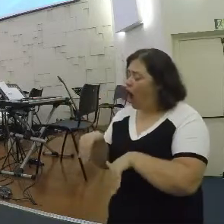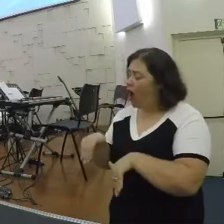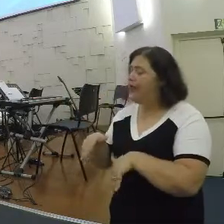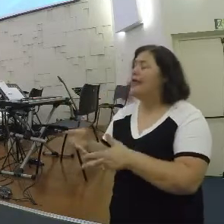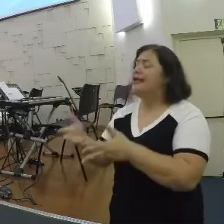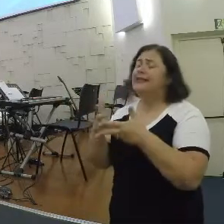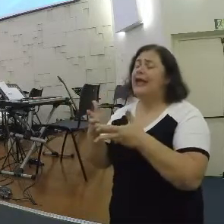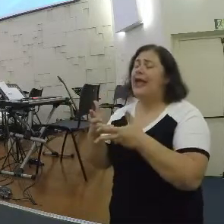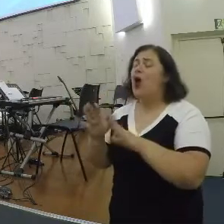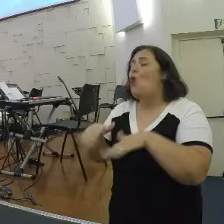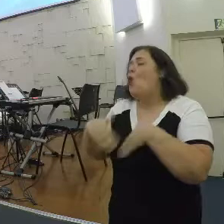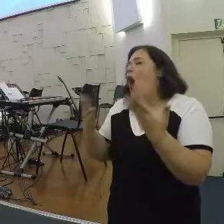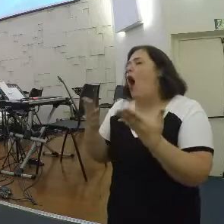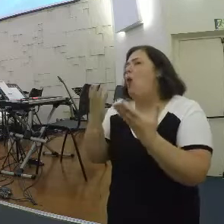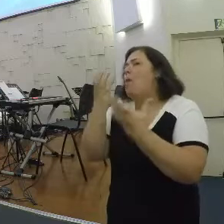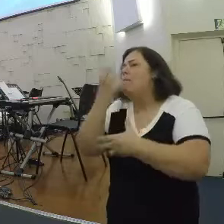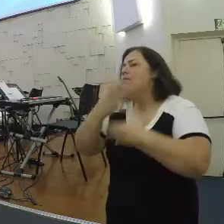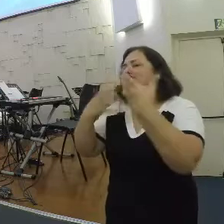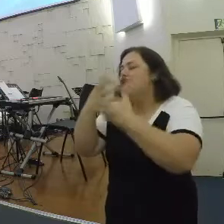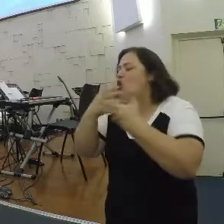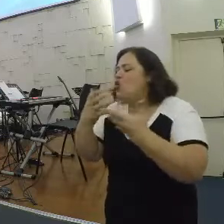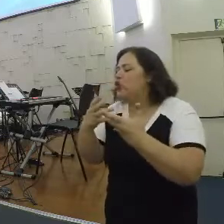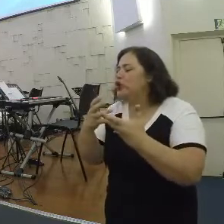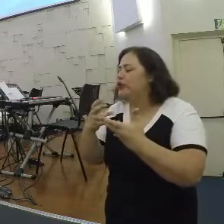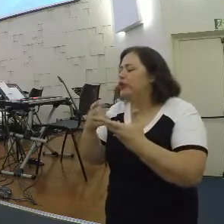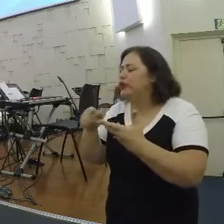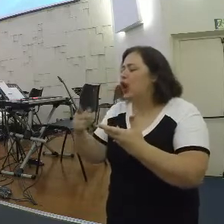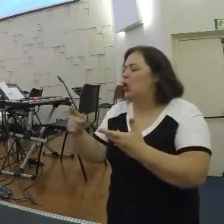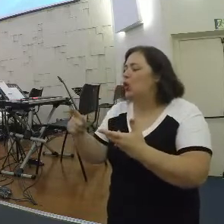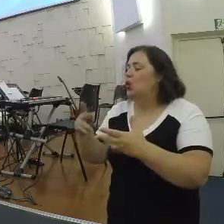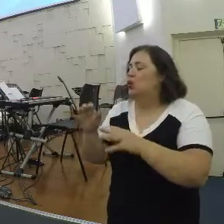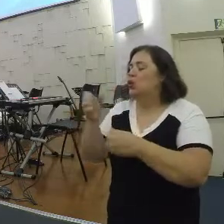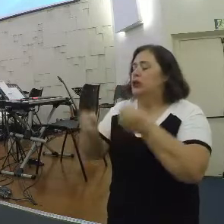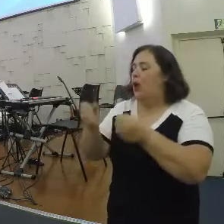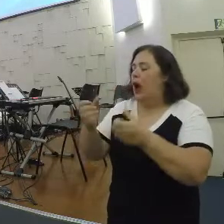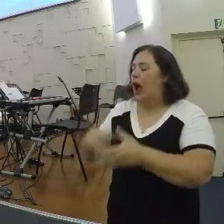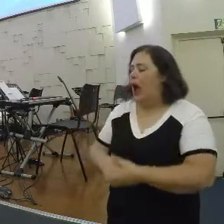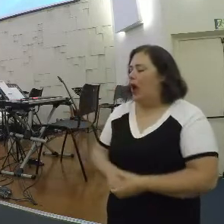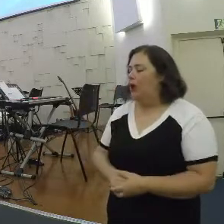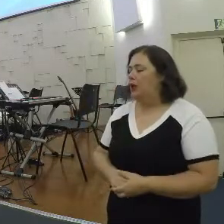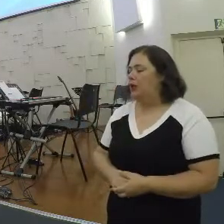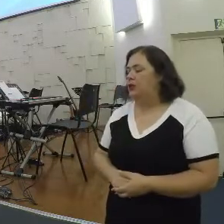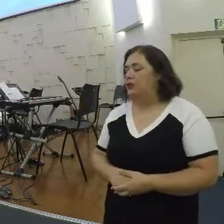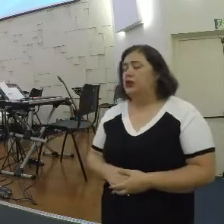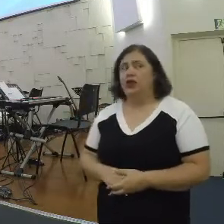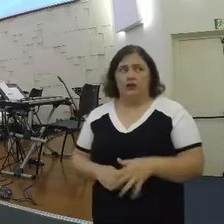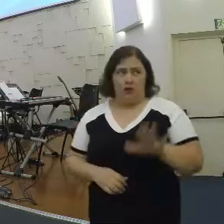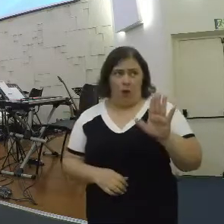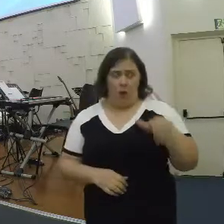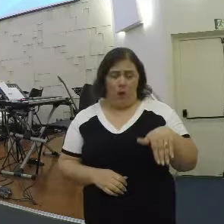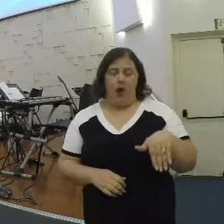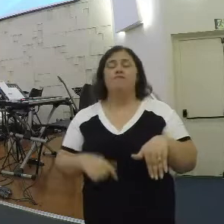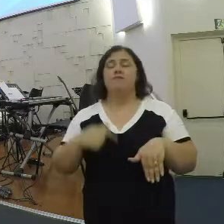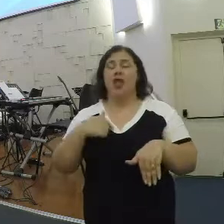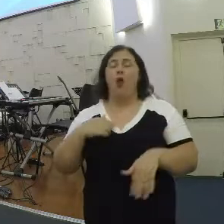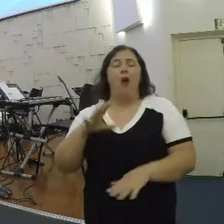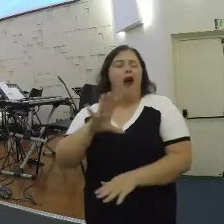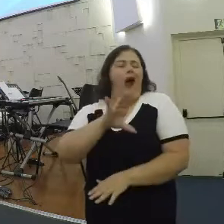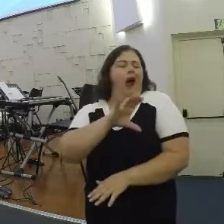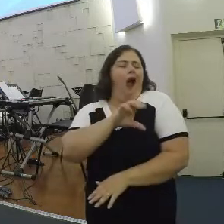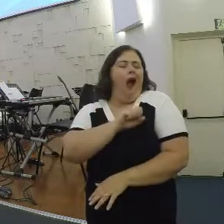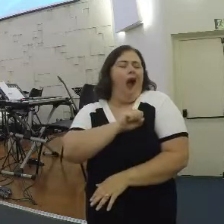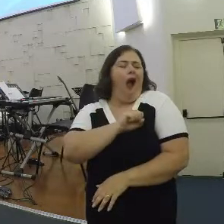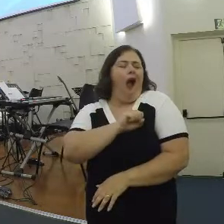né? Imagine, Rafa. O moço vai lá buscar o carro que ele comprou e canta eu quero um hino do cantor cristão. Eu imagino se o vendedor